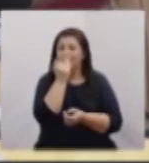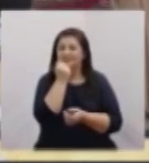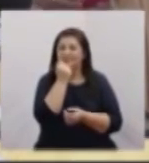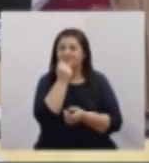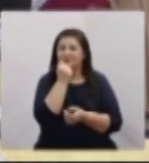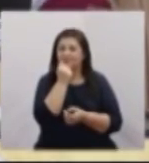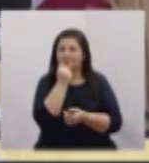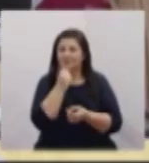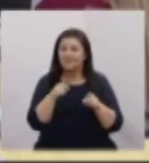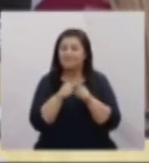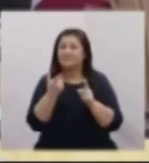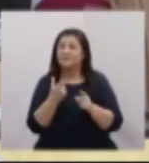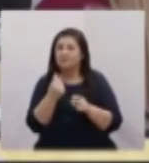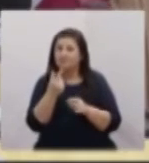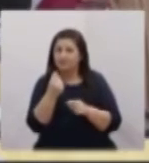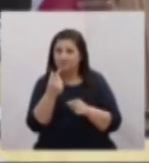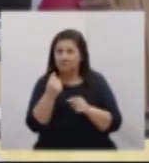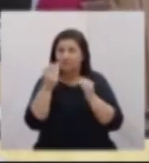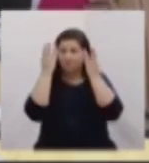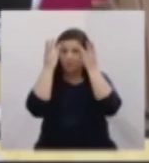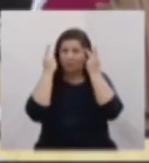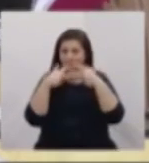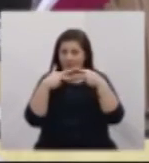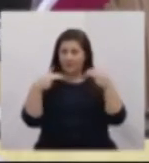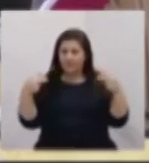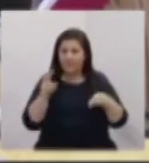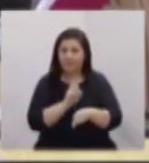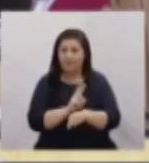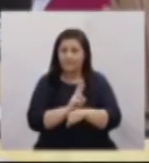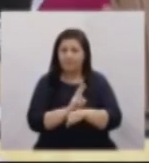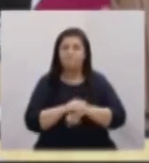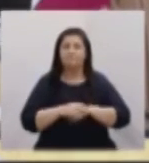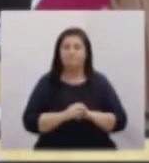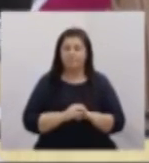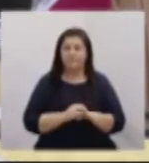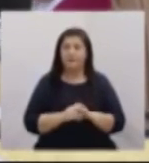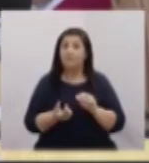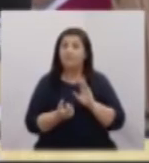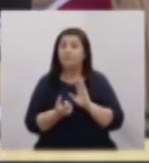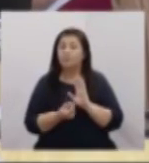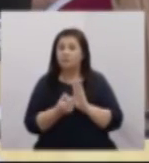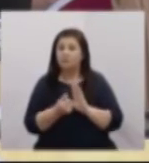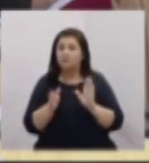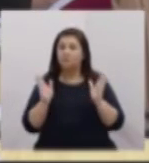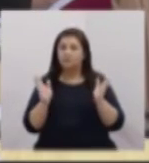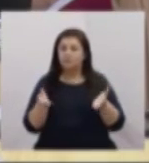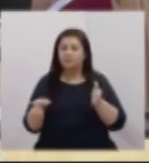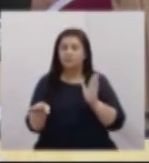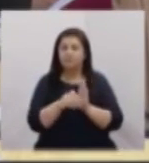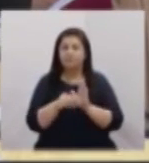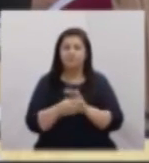recursos a organizações não governamentais que atuam na proteção animal, com verba destinada por emenda impositiva do